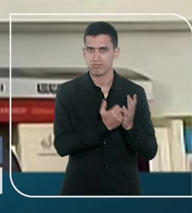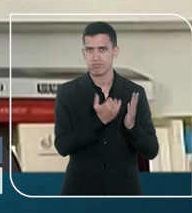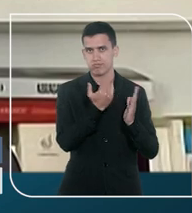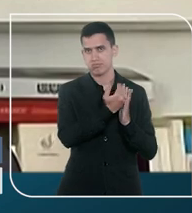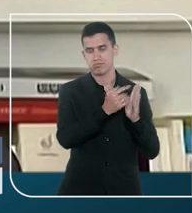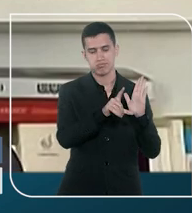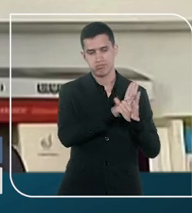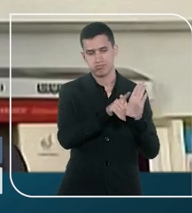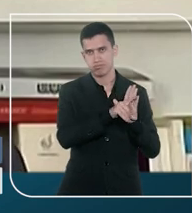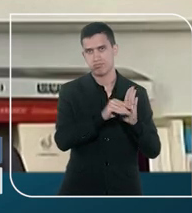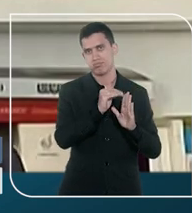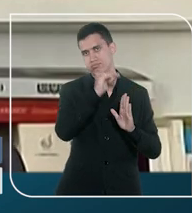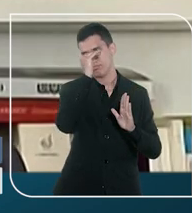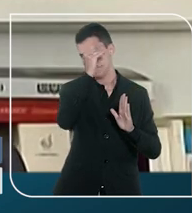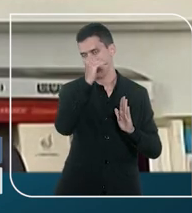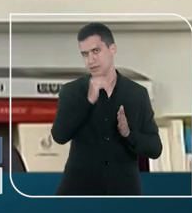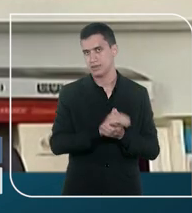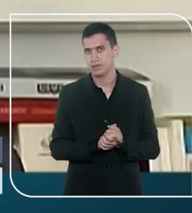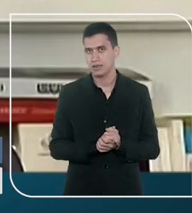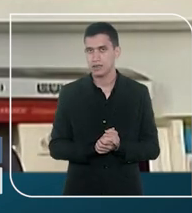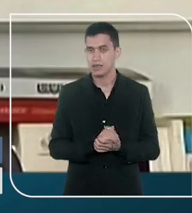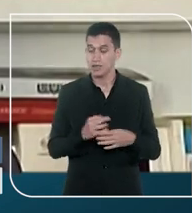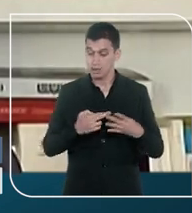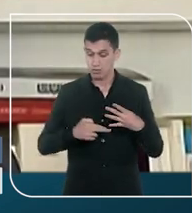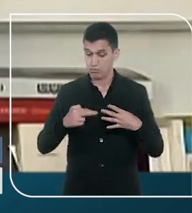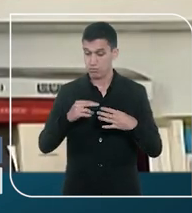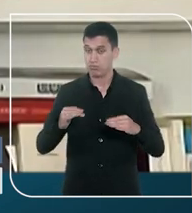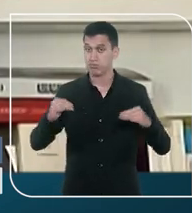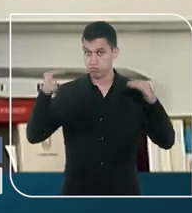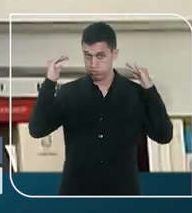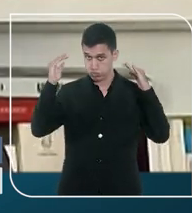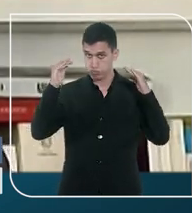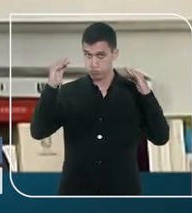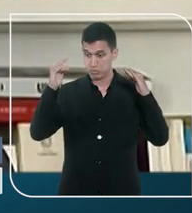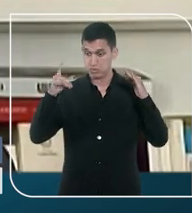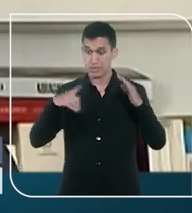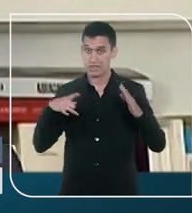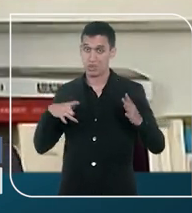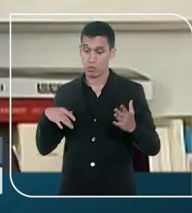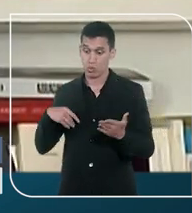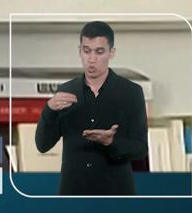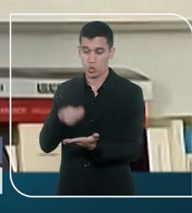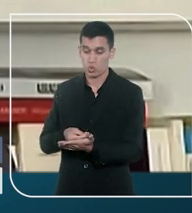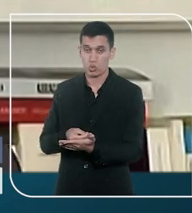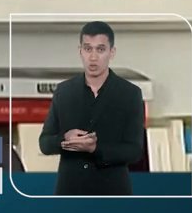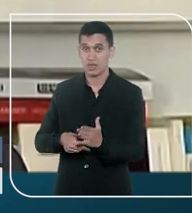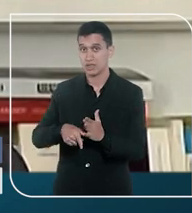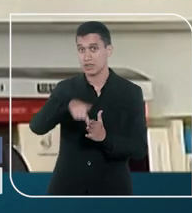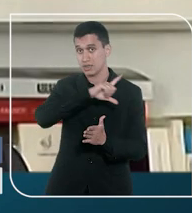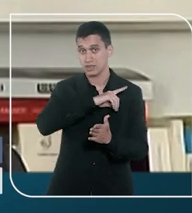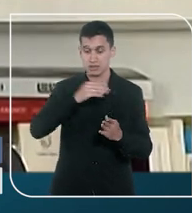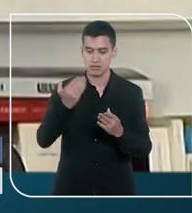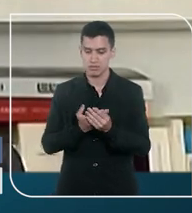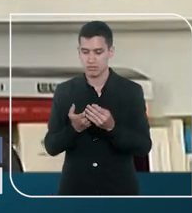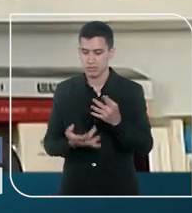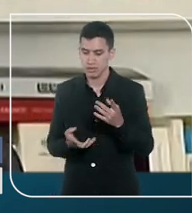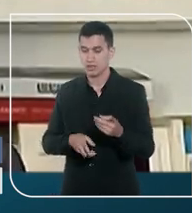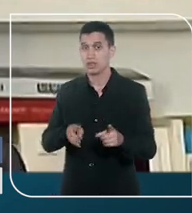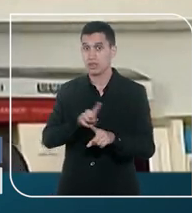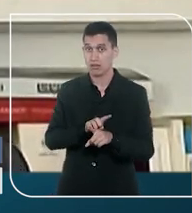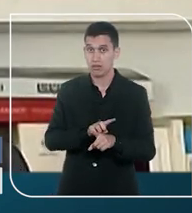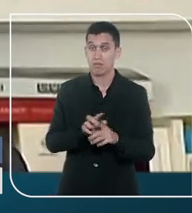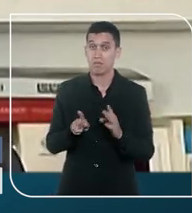da nossa Constituição. E esse recurso extraordinário, se ele for interposto antes dos embargos de divergência pela